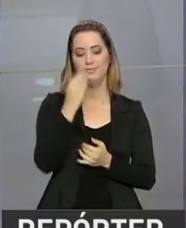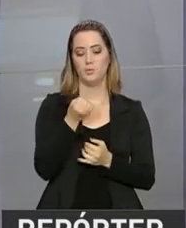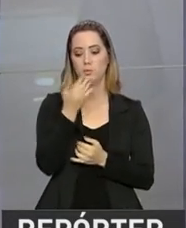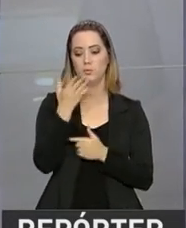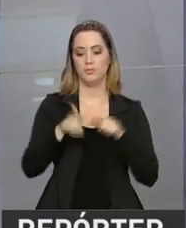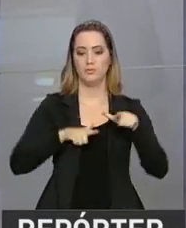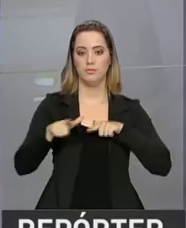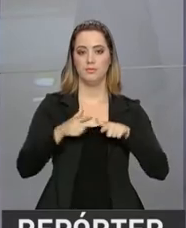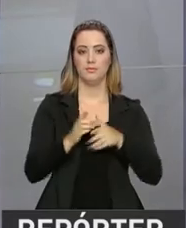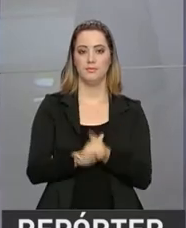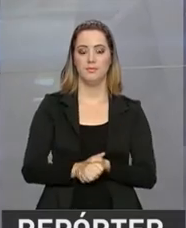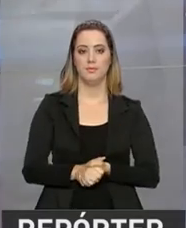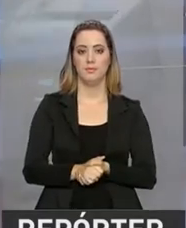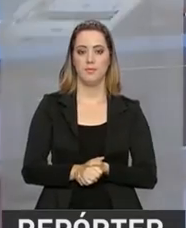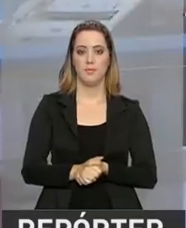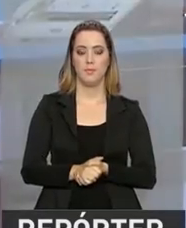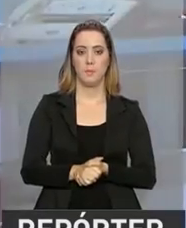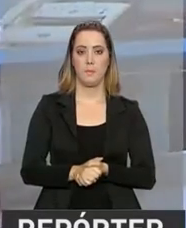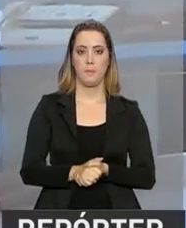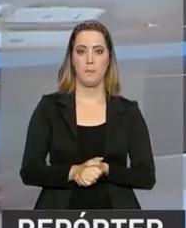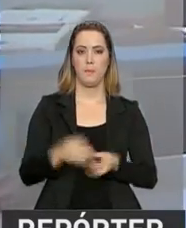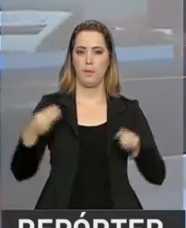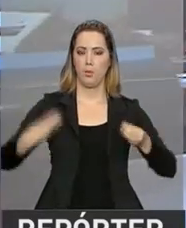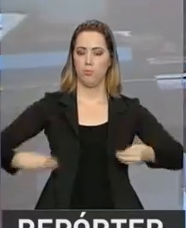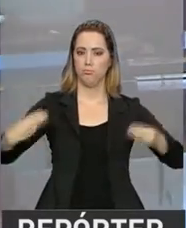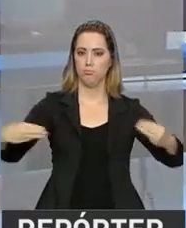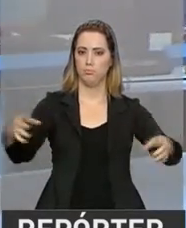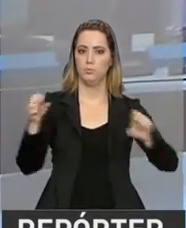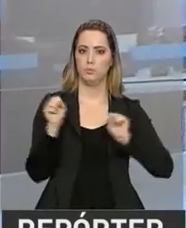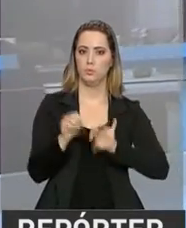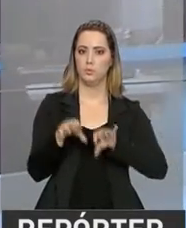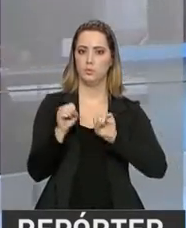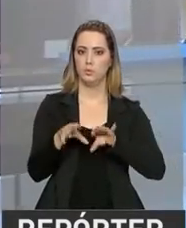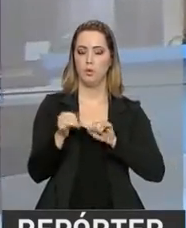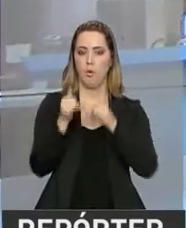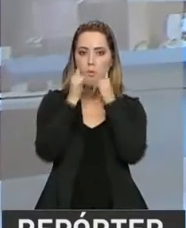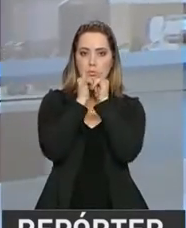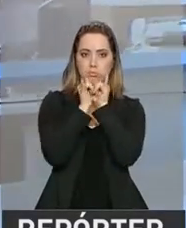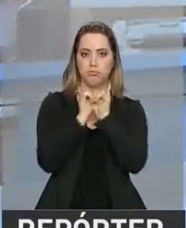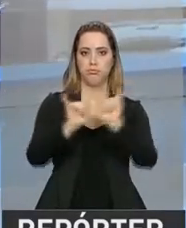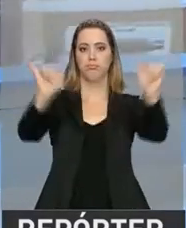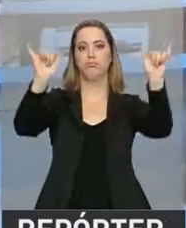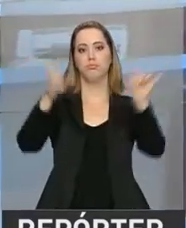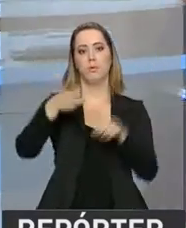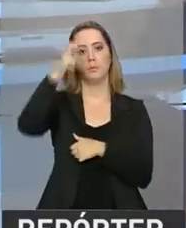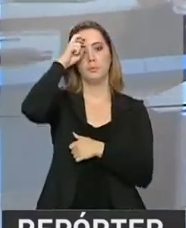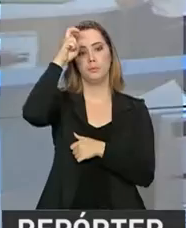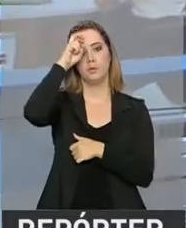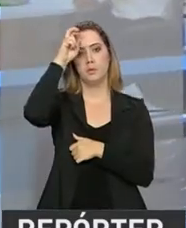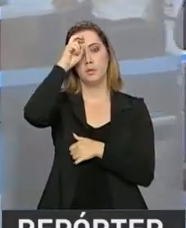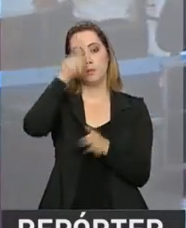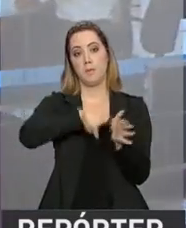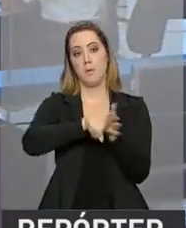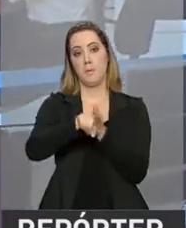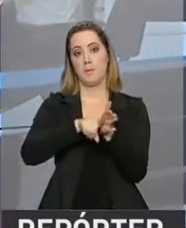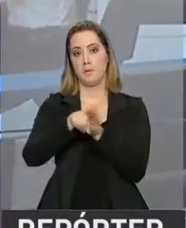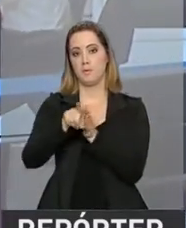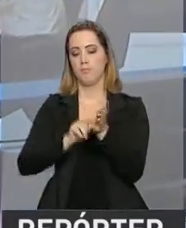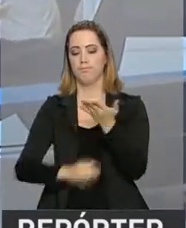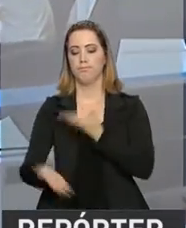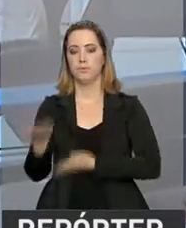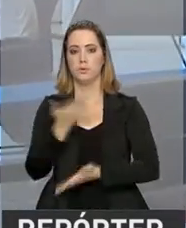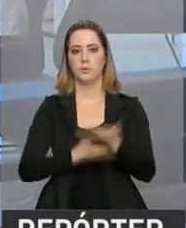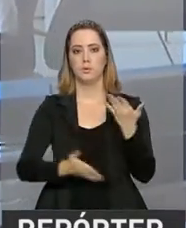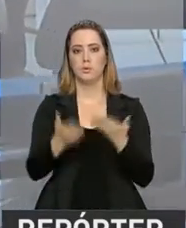bom trabalho pra você o ministério da educação divulgou nesta quinta feira o censo da educação superior que faz um balanço sobre